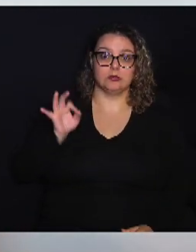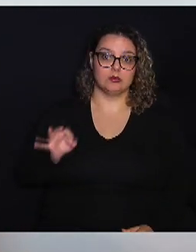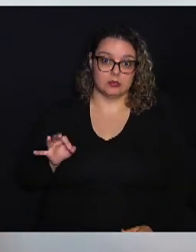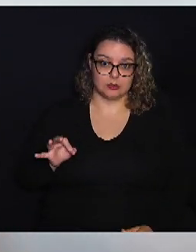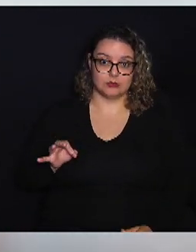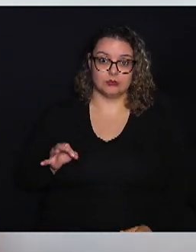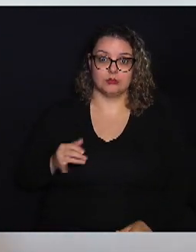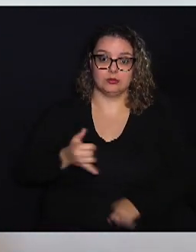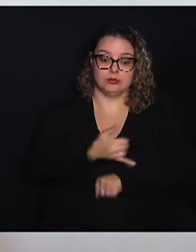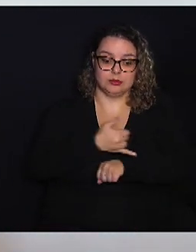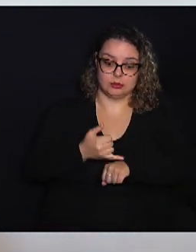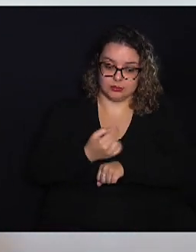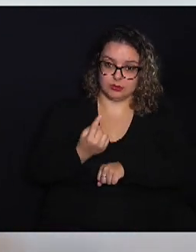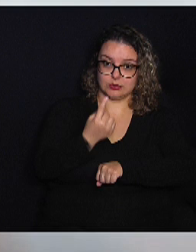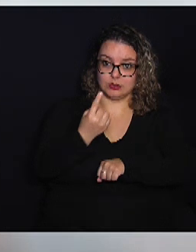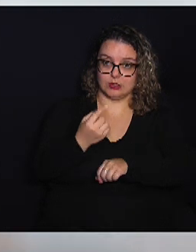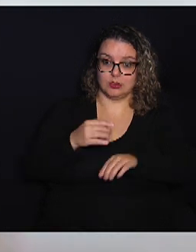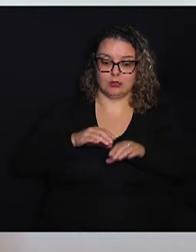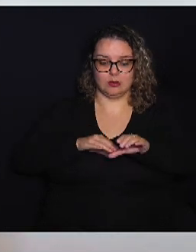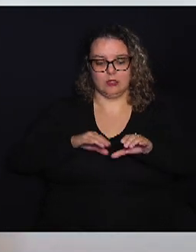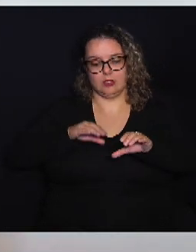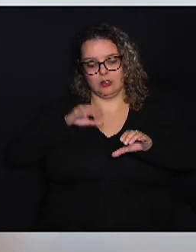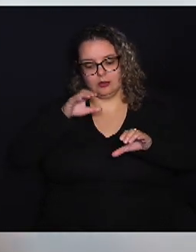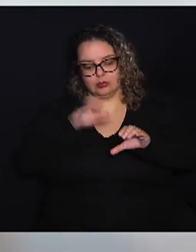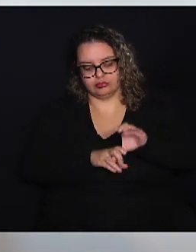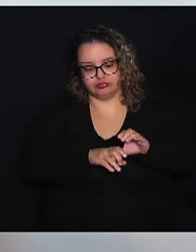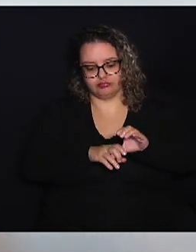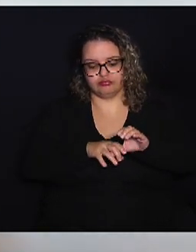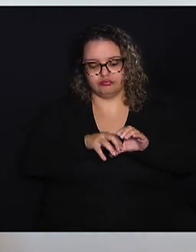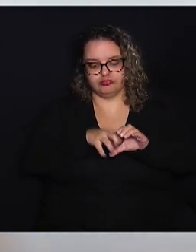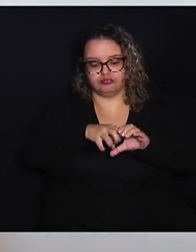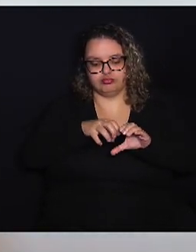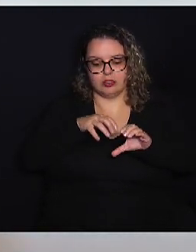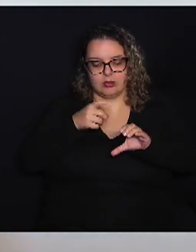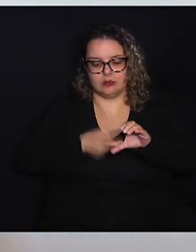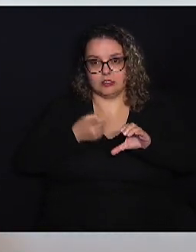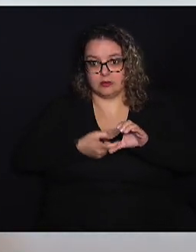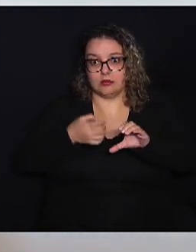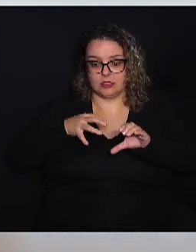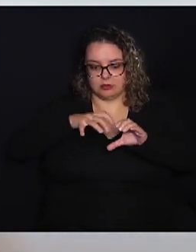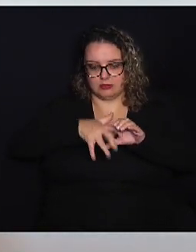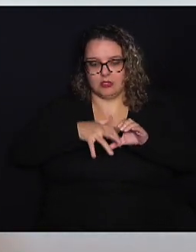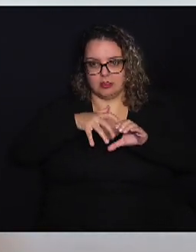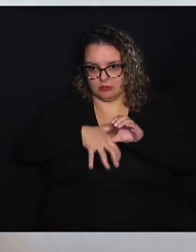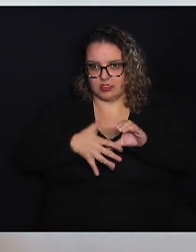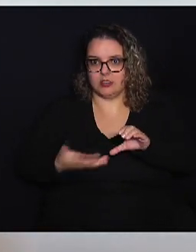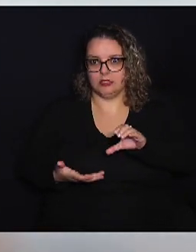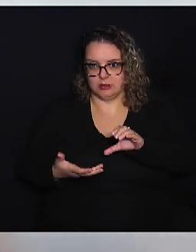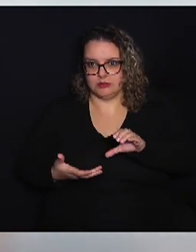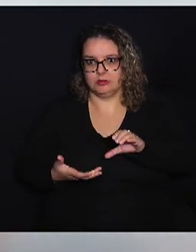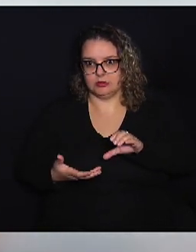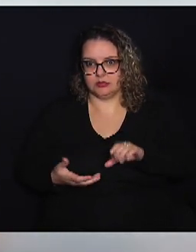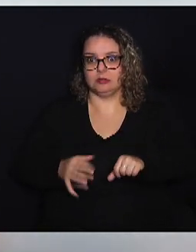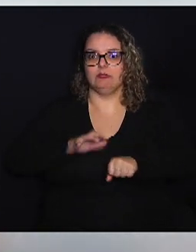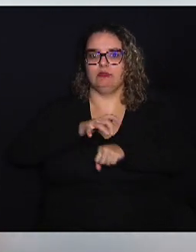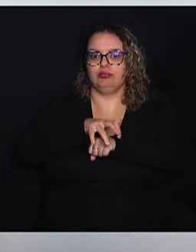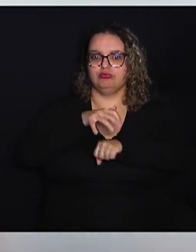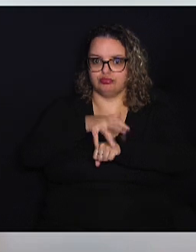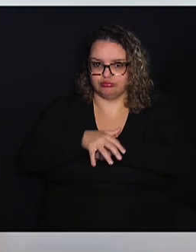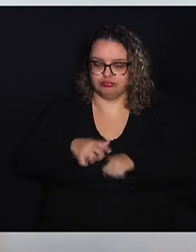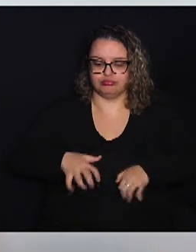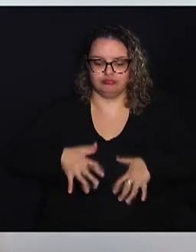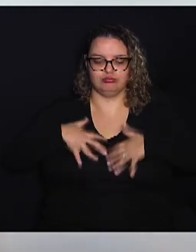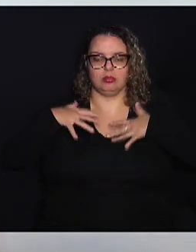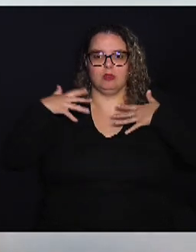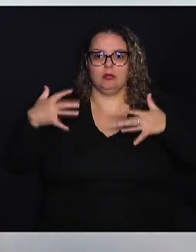colesterol passar para a parede da veia, inflamar e trazer essa placa, né, e fazer essa placa de gordura ali, que é